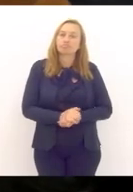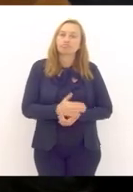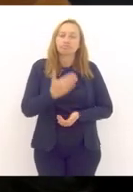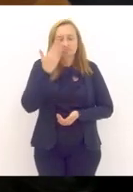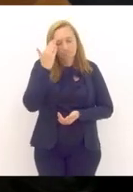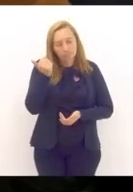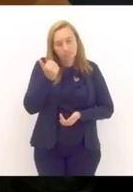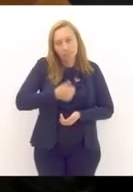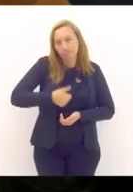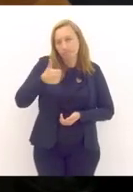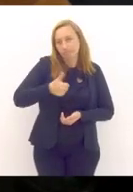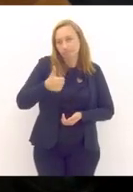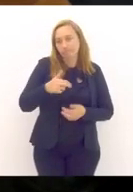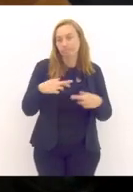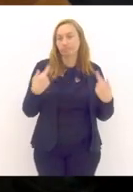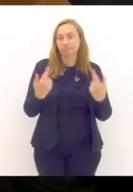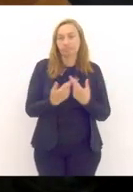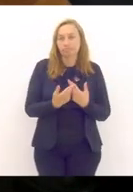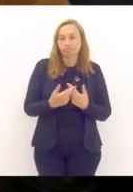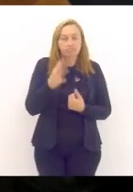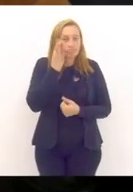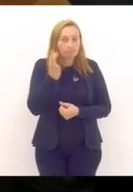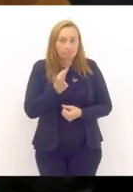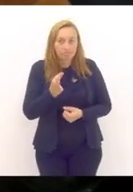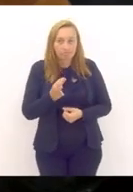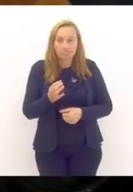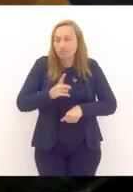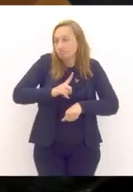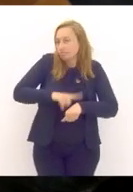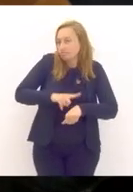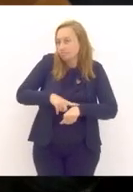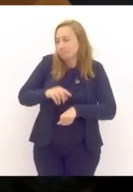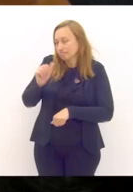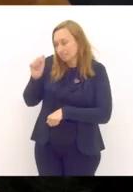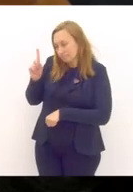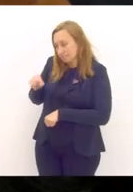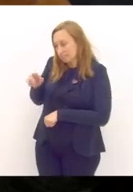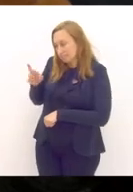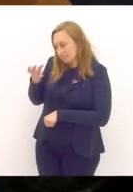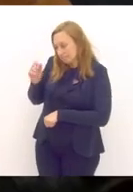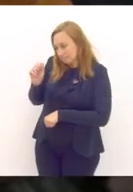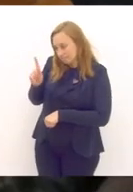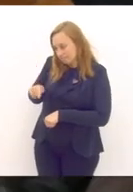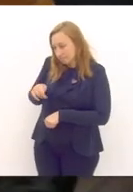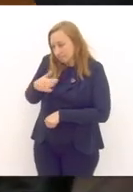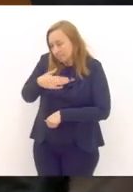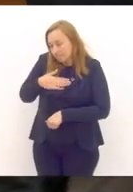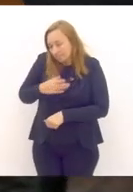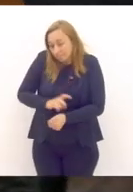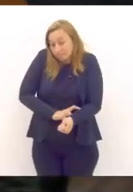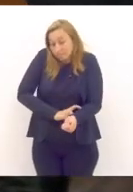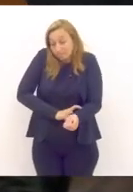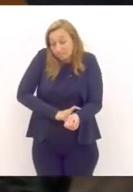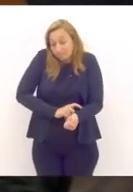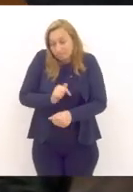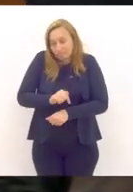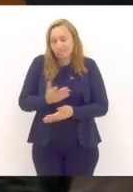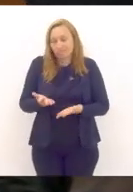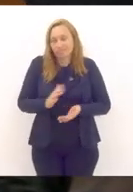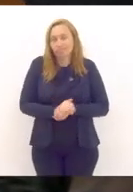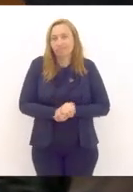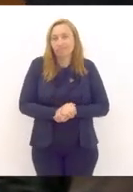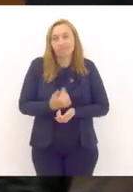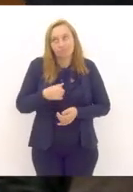primeira audiência, não sei se também esse era o momento, tá, André? Mas, dentro da minha aflição aqui, eu